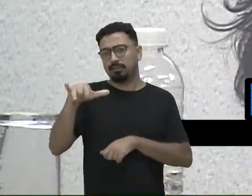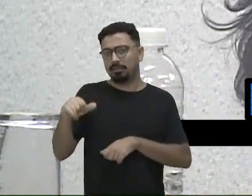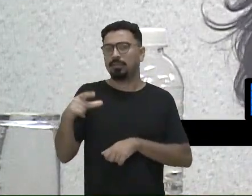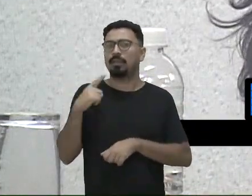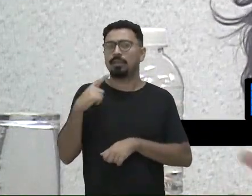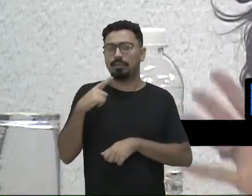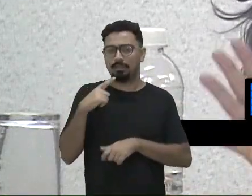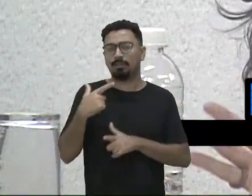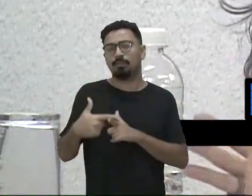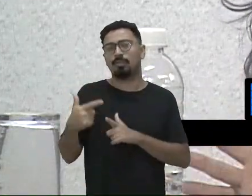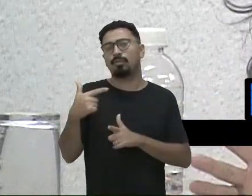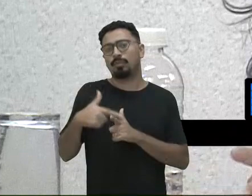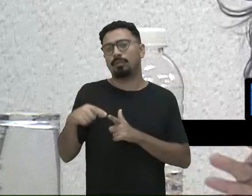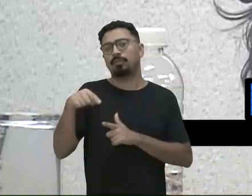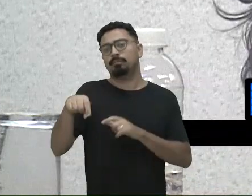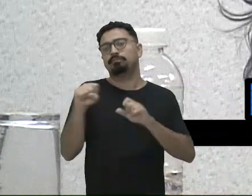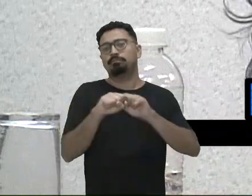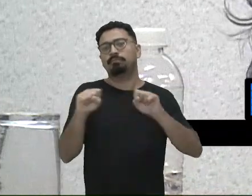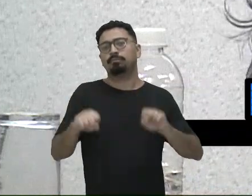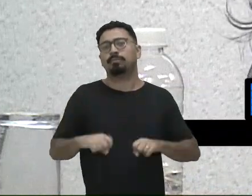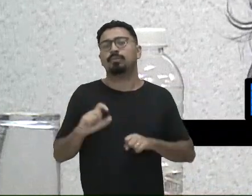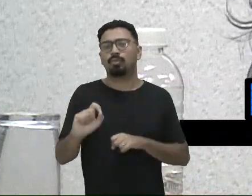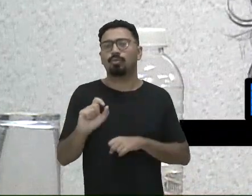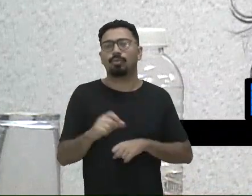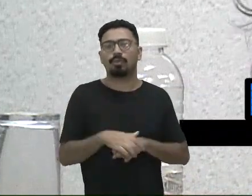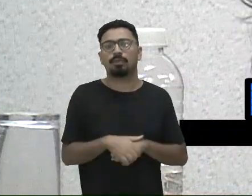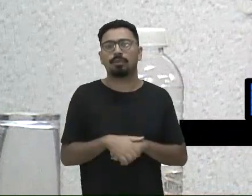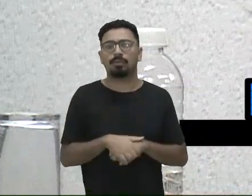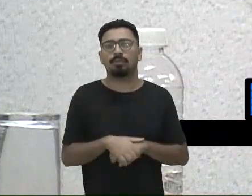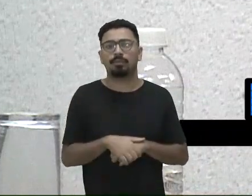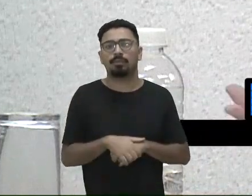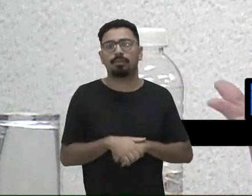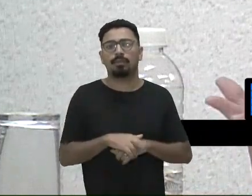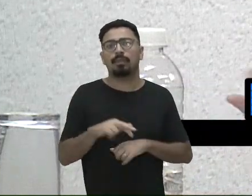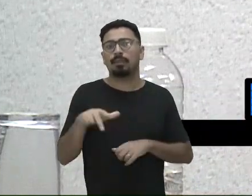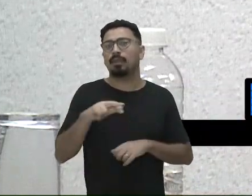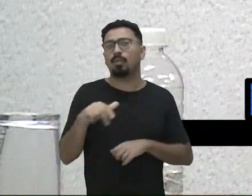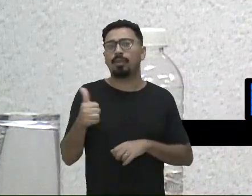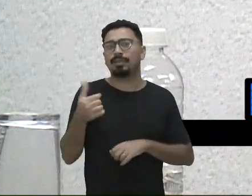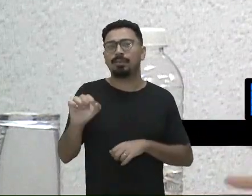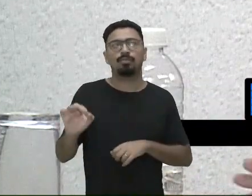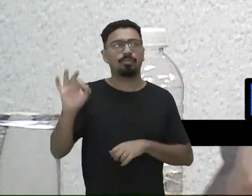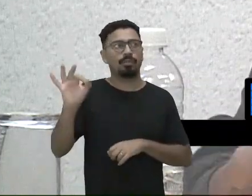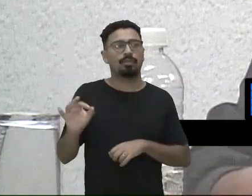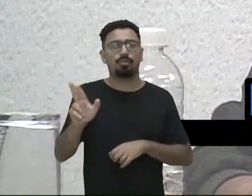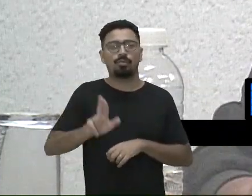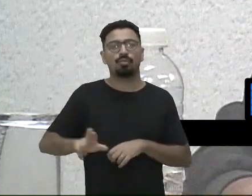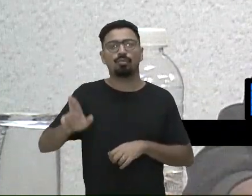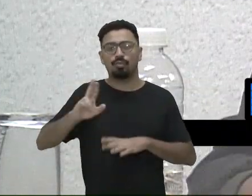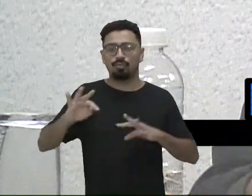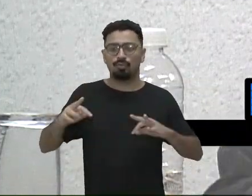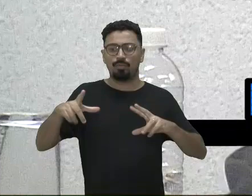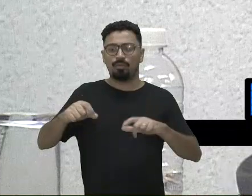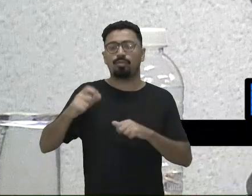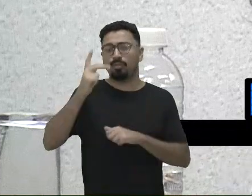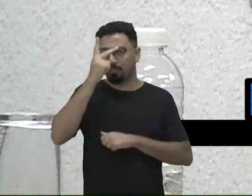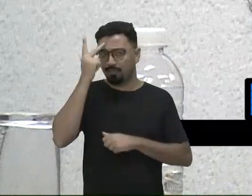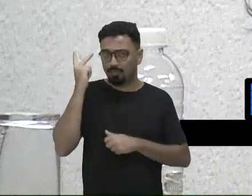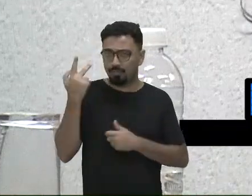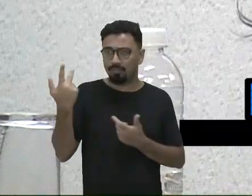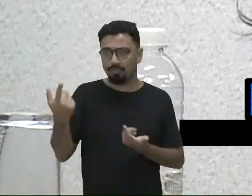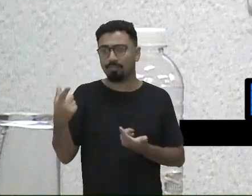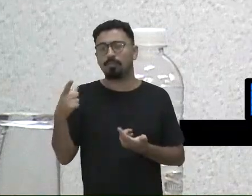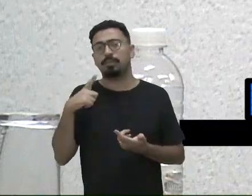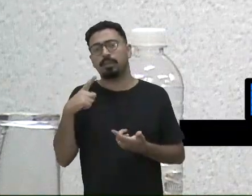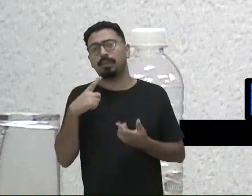existe uma problemática desse sistema em que ele não é 100% funcional para todas as pessoas. E isso